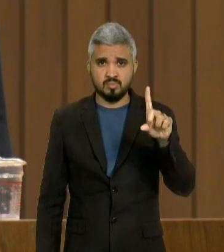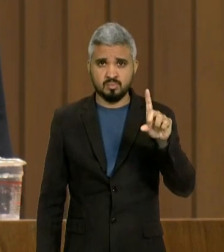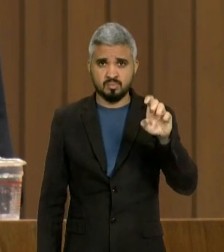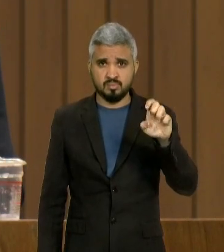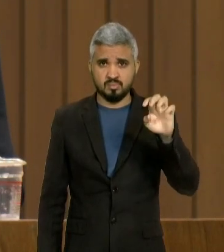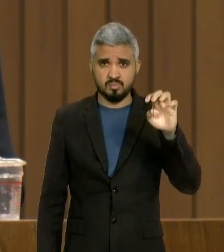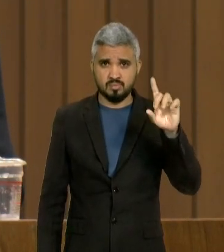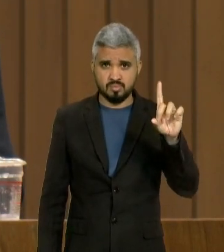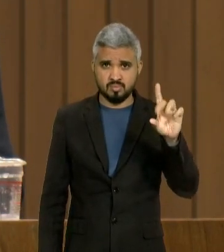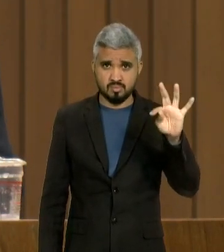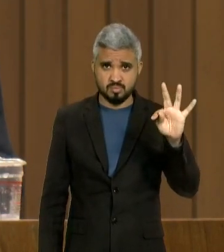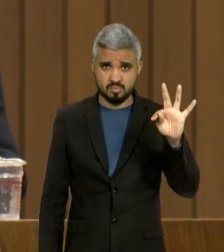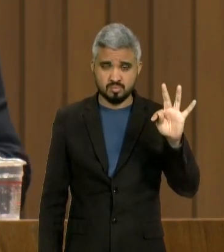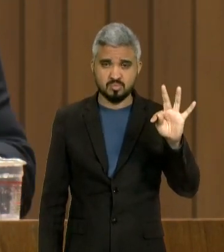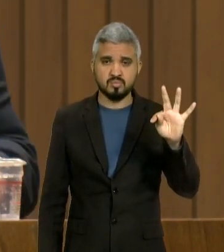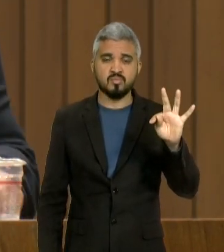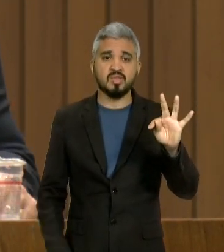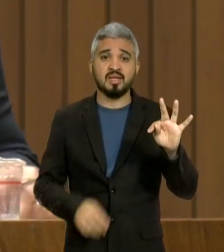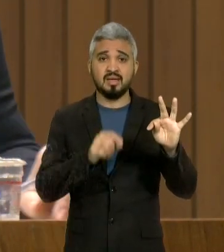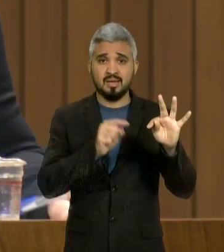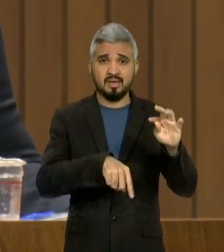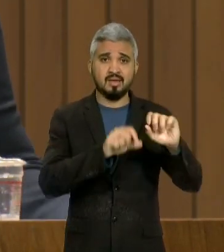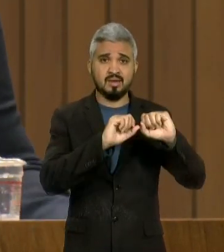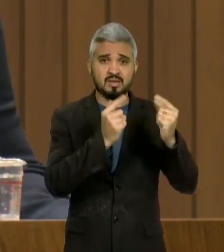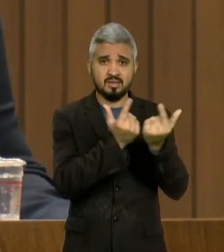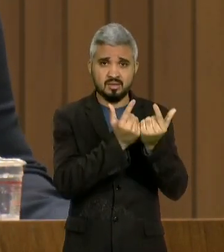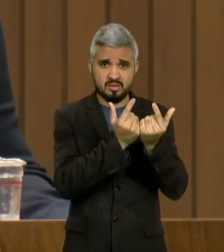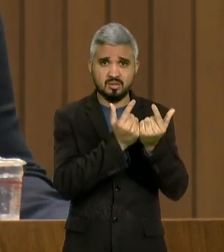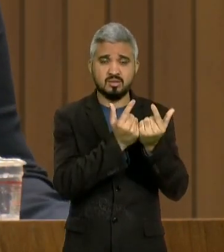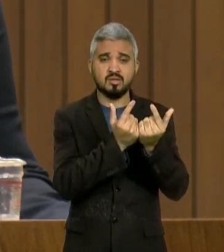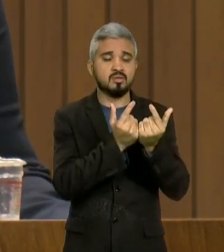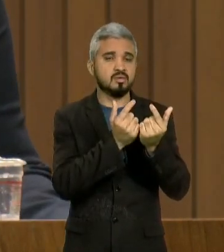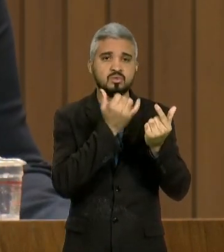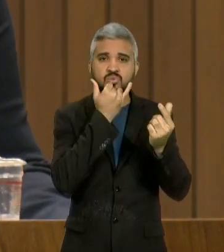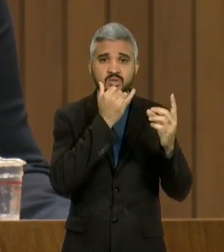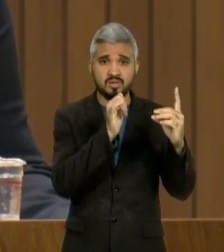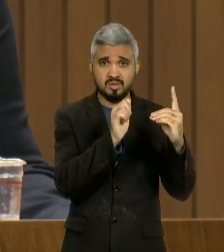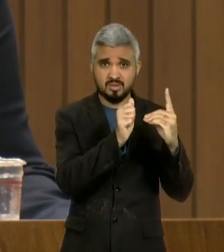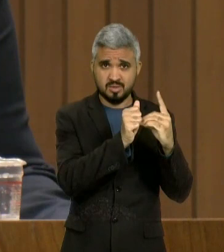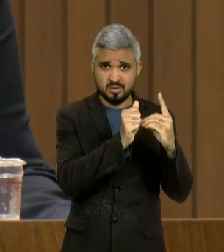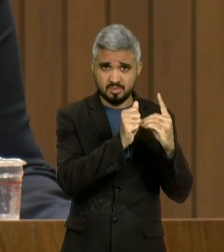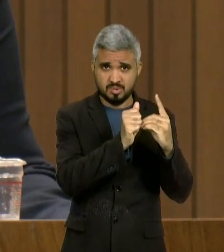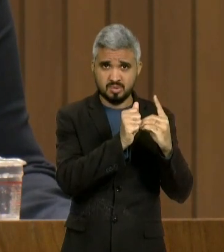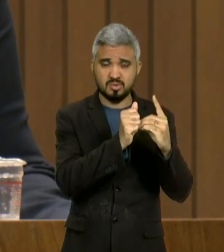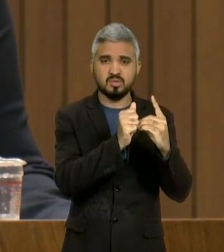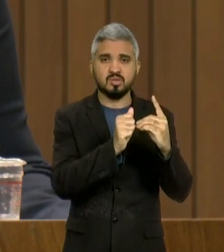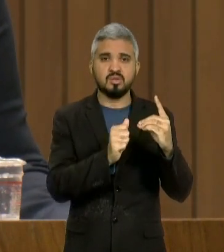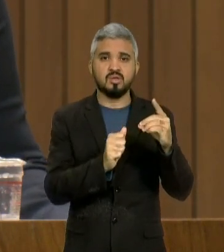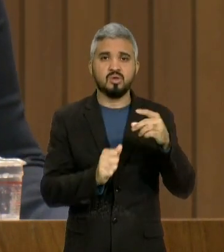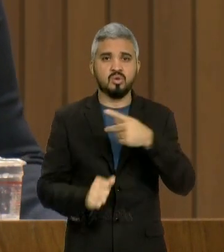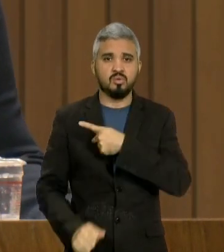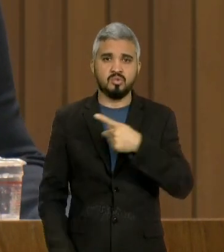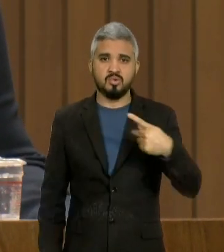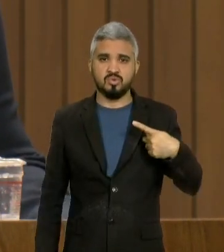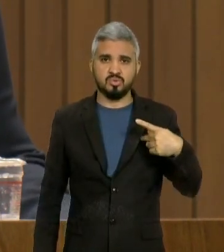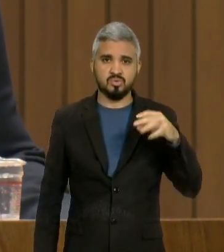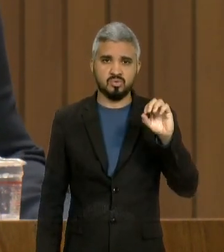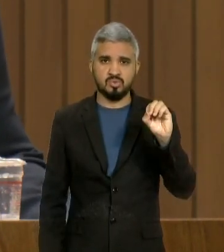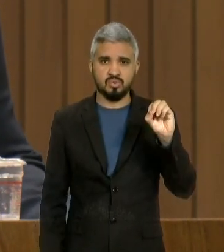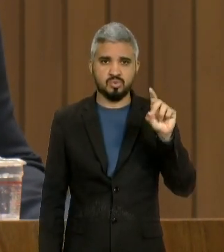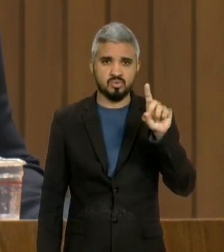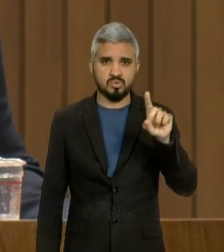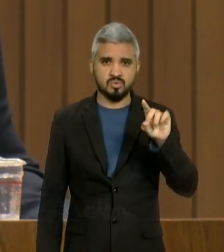Pertence à Assembleia de Deus, que tem como pastor presidente o pastor Aziel Gomes. Ali esteve reunido também